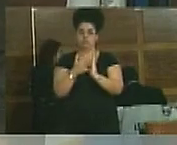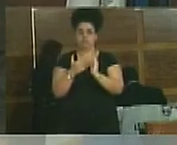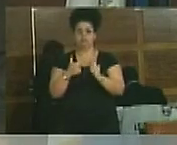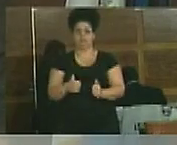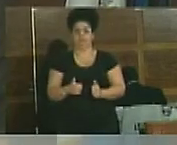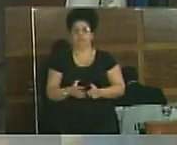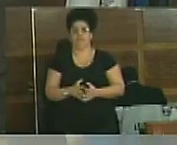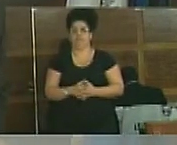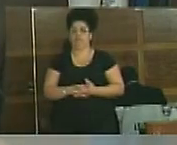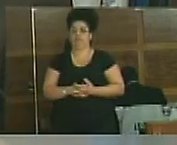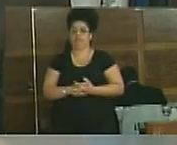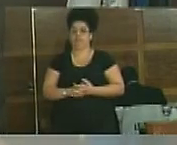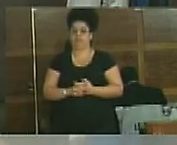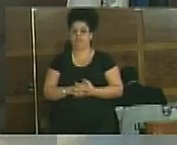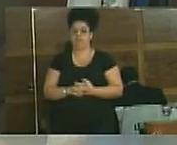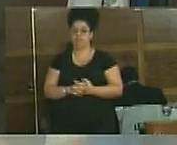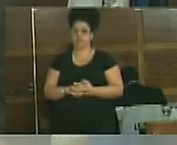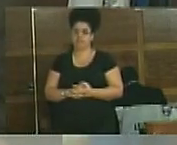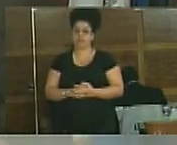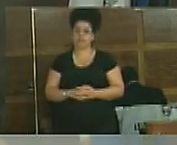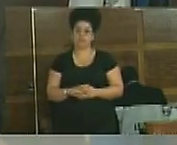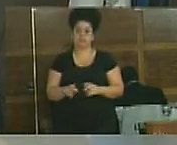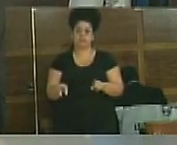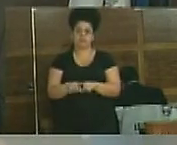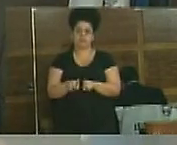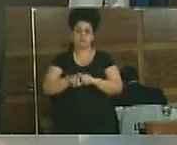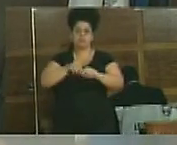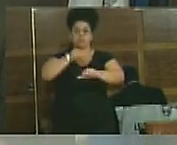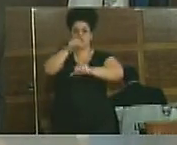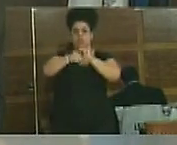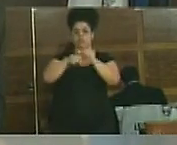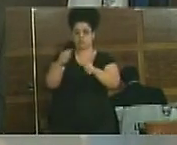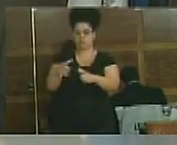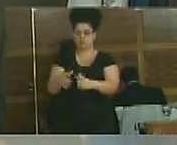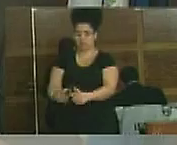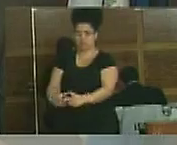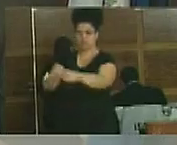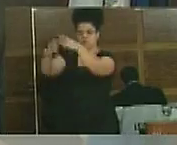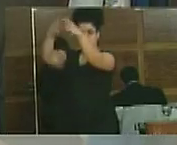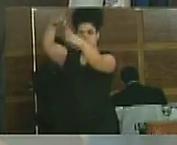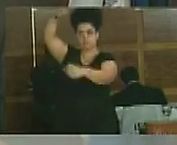E falando aí também da troca de poste, que